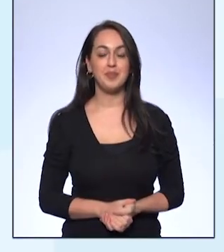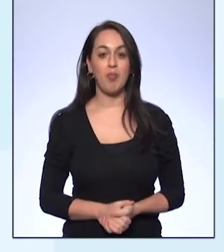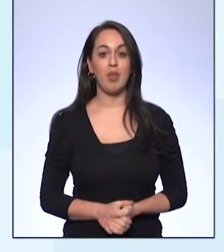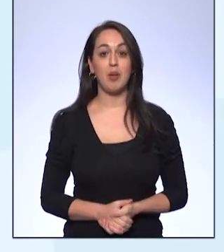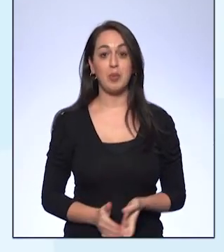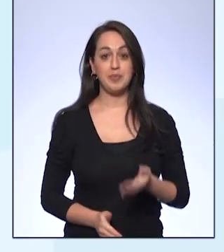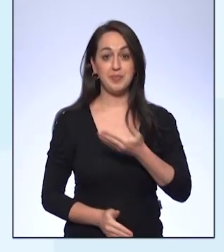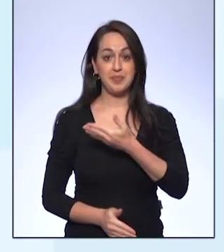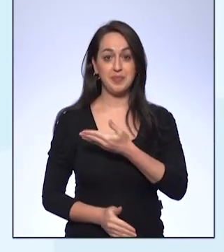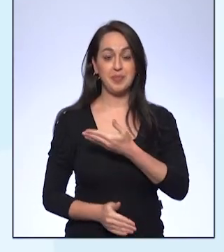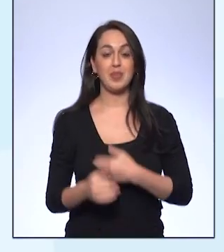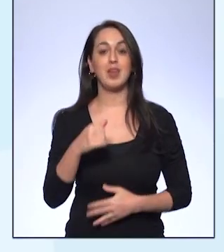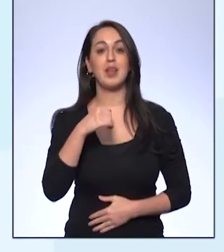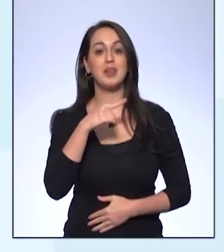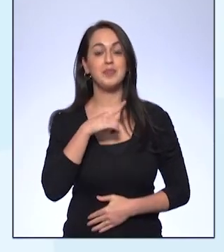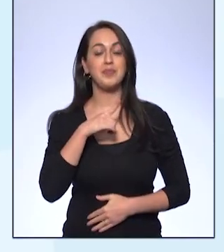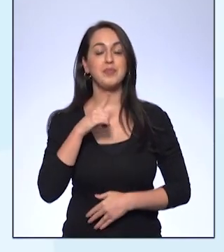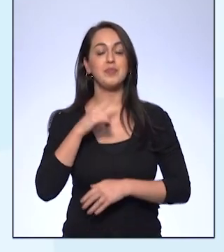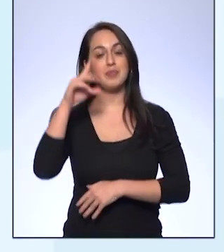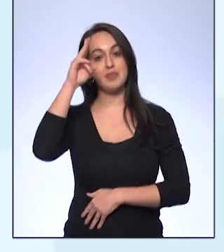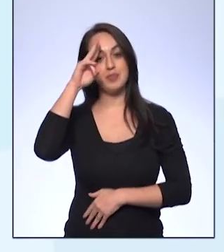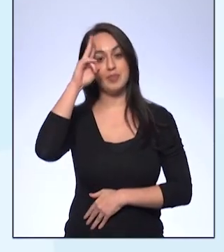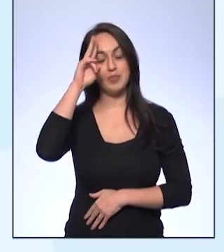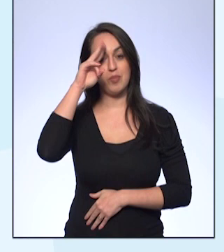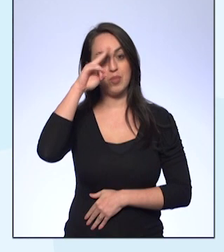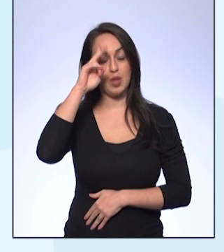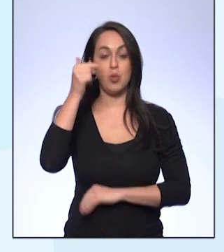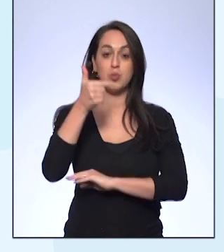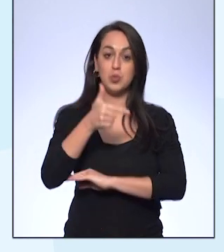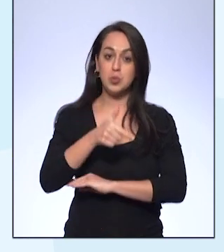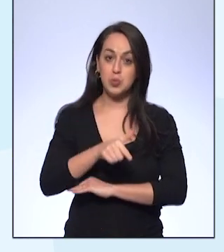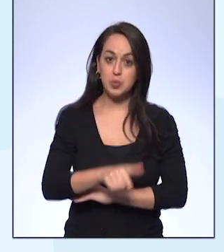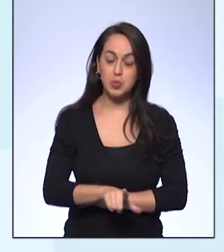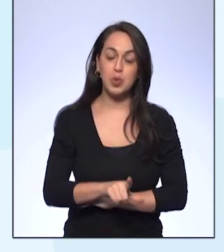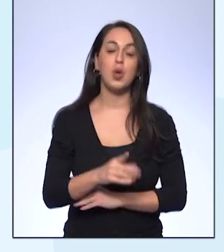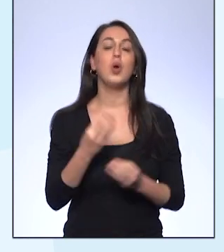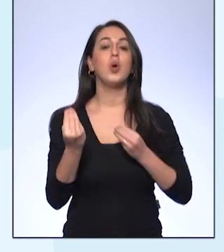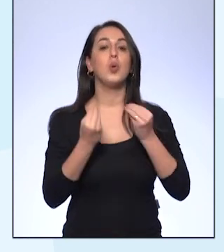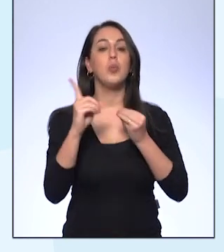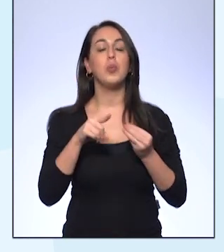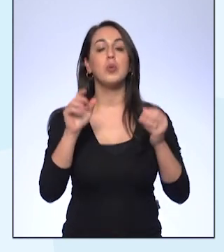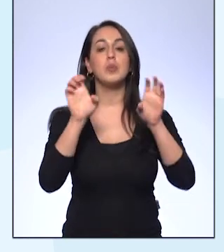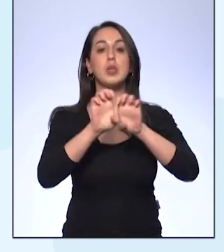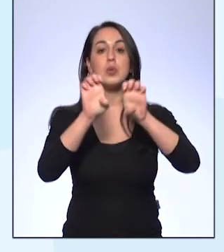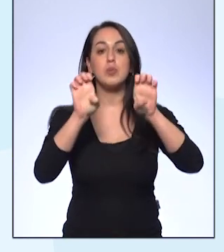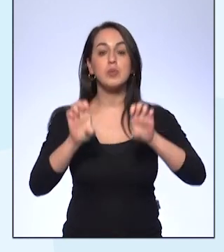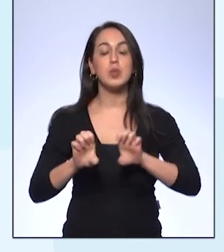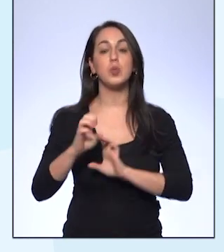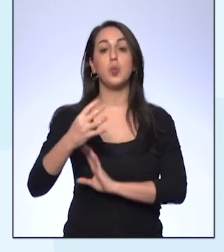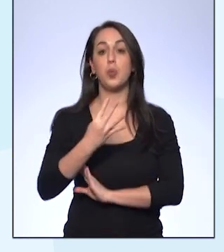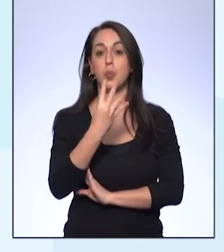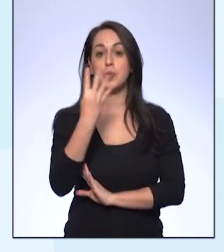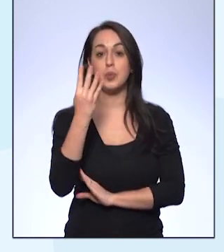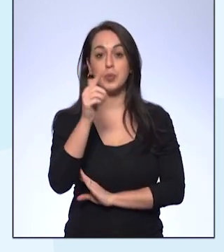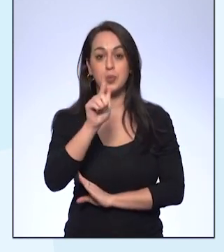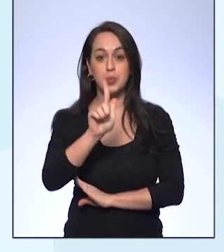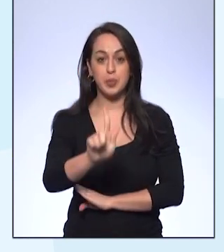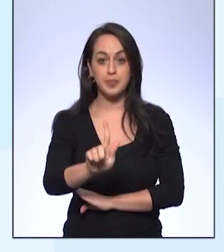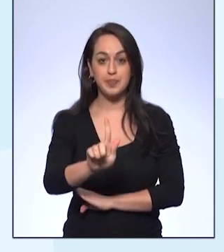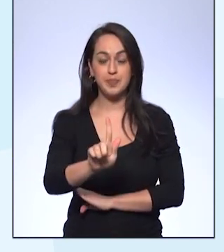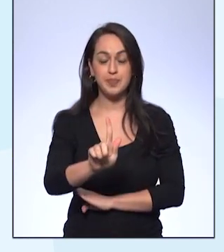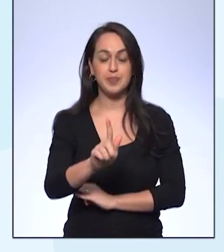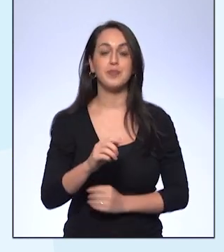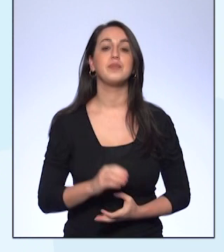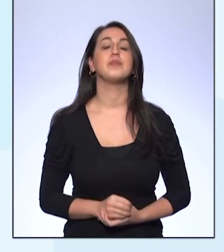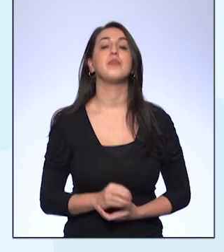Aqui, pessoal, eu estou relembrando para vocês o formato de uma equação do quarto grau. Então,